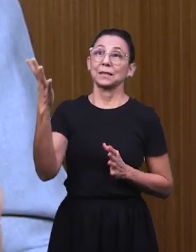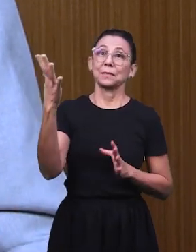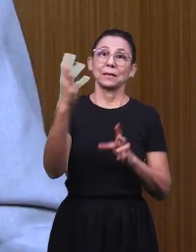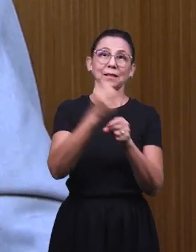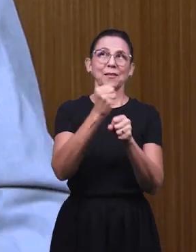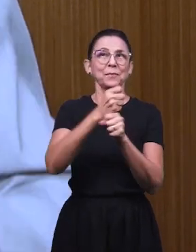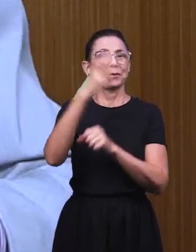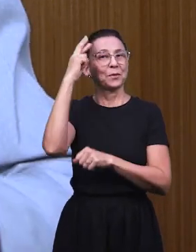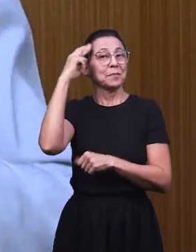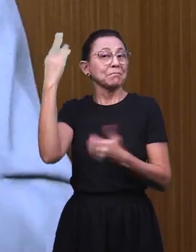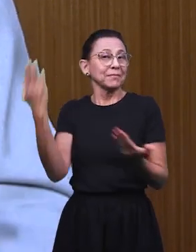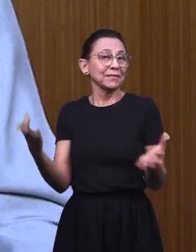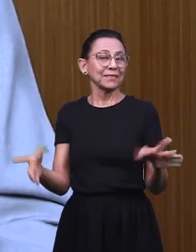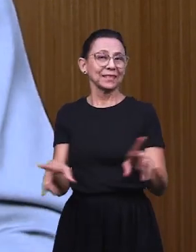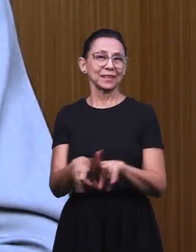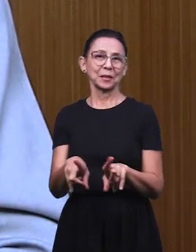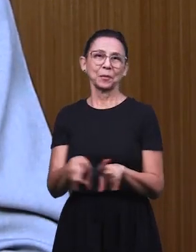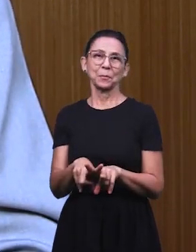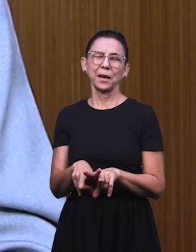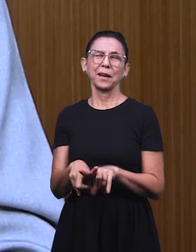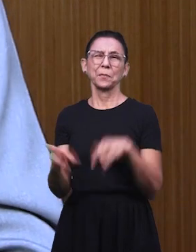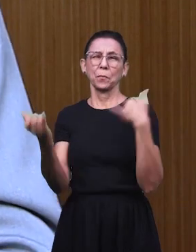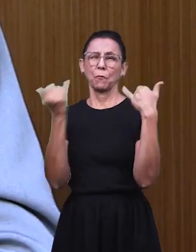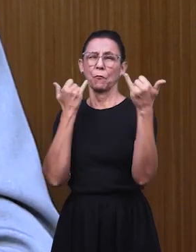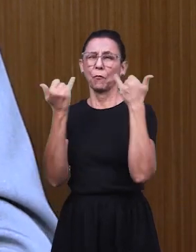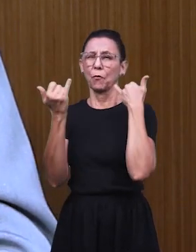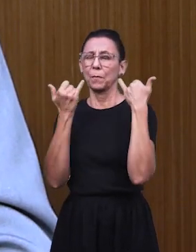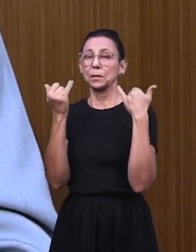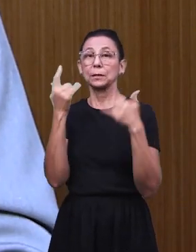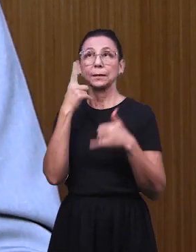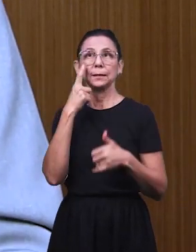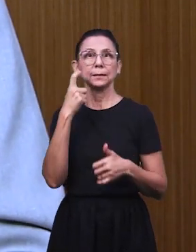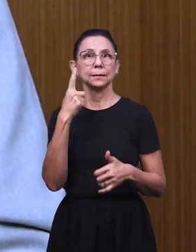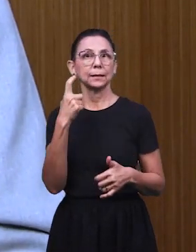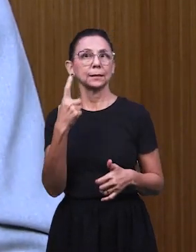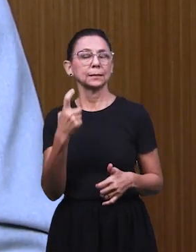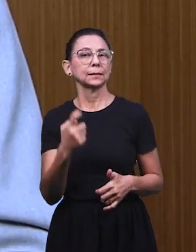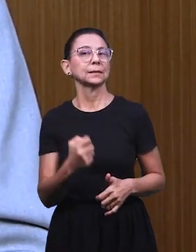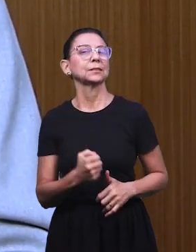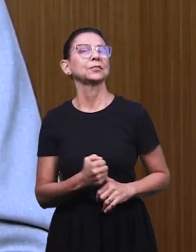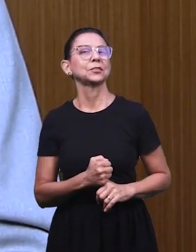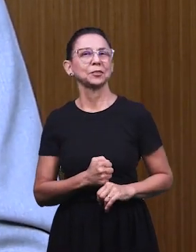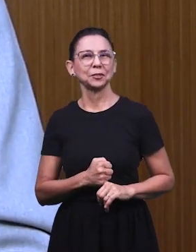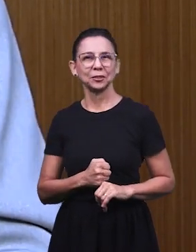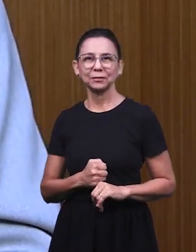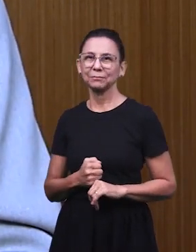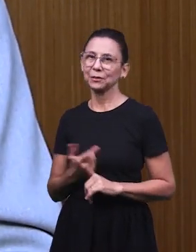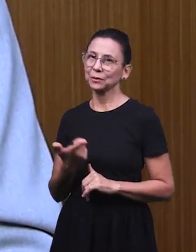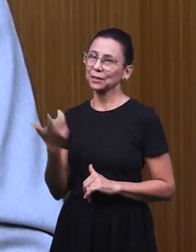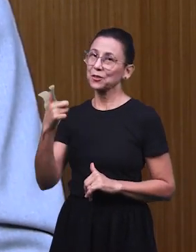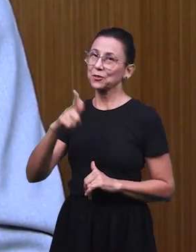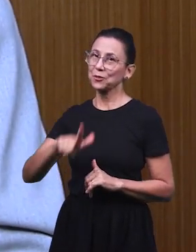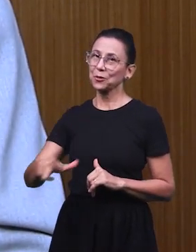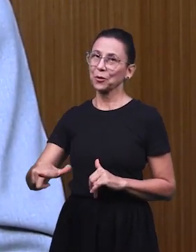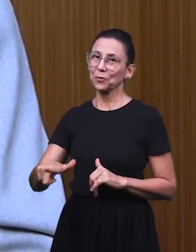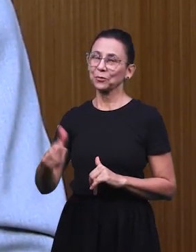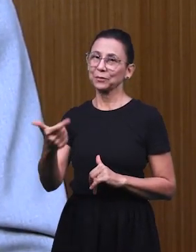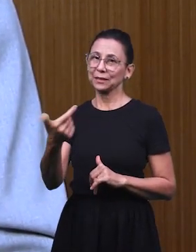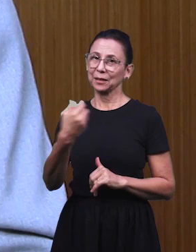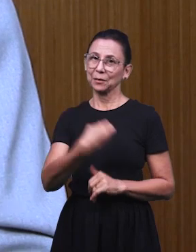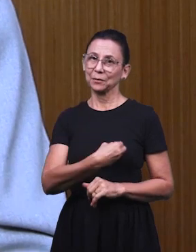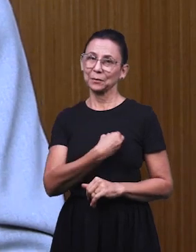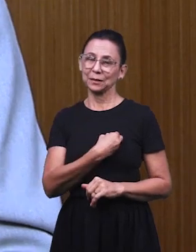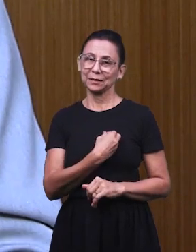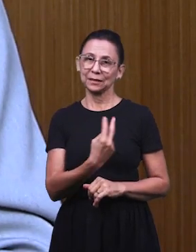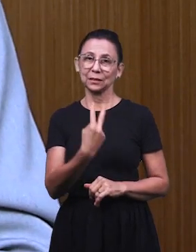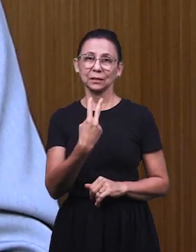na obra, que também traz sempre alguma informação que seja interessante a gente saber. E você, mais uma vez, está conosco, nós agradecemos